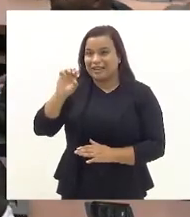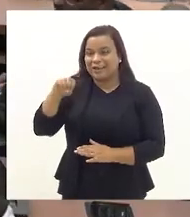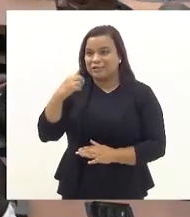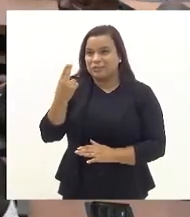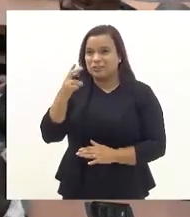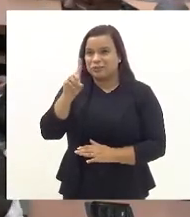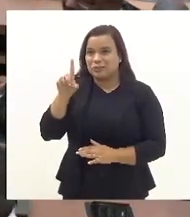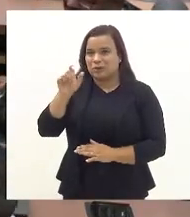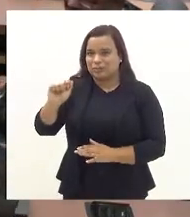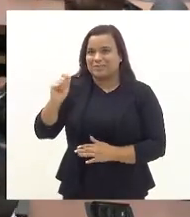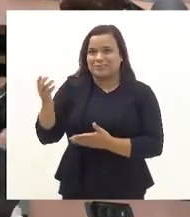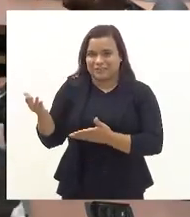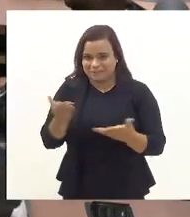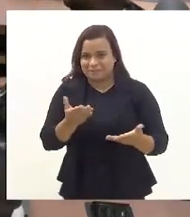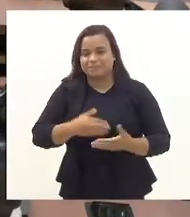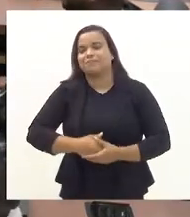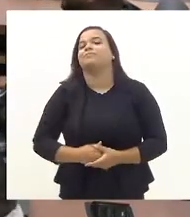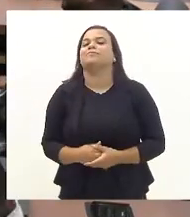Agora.